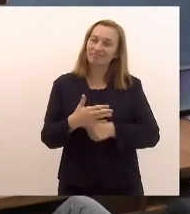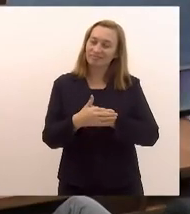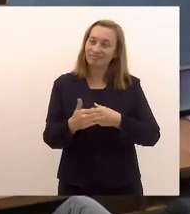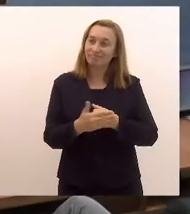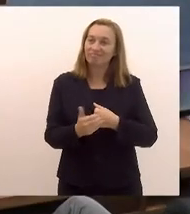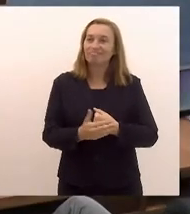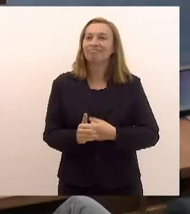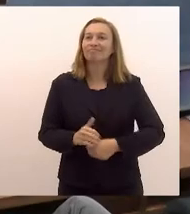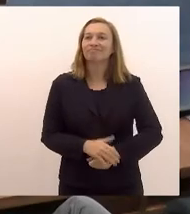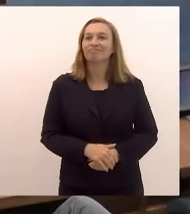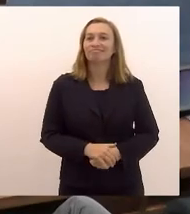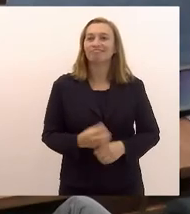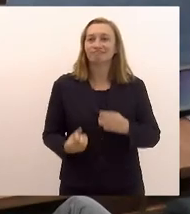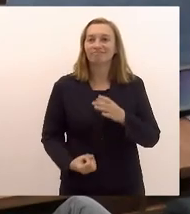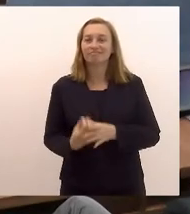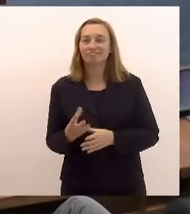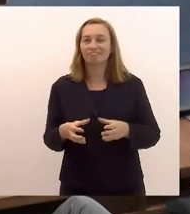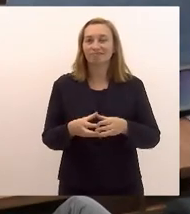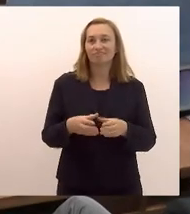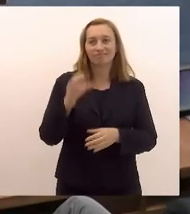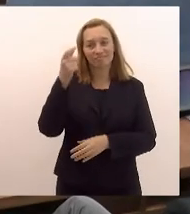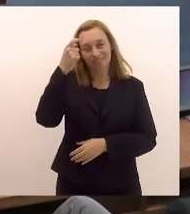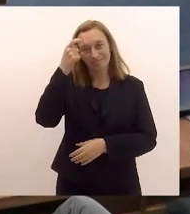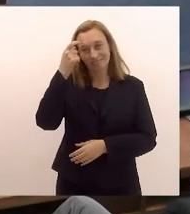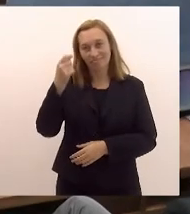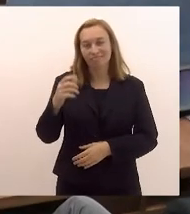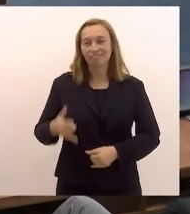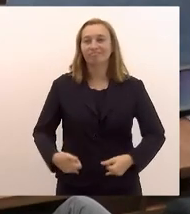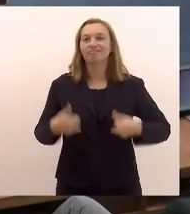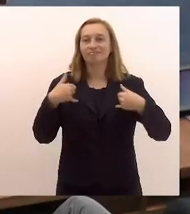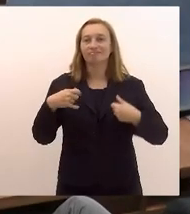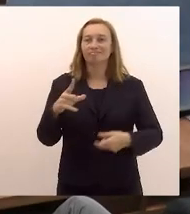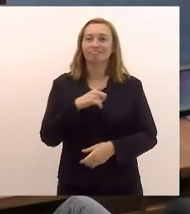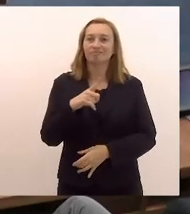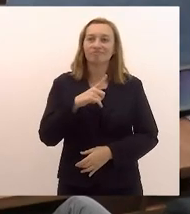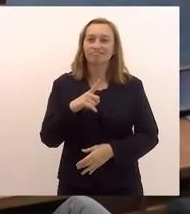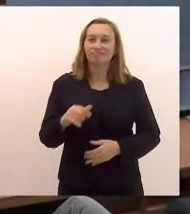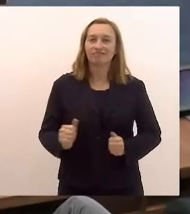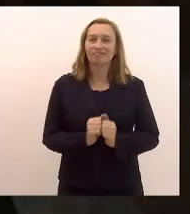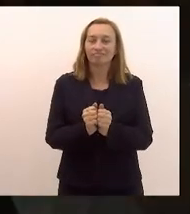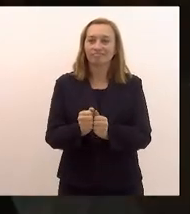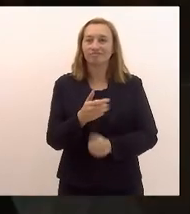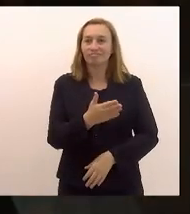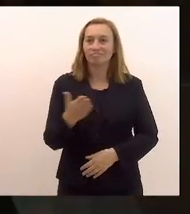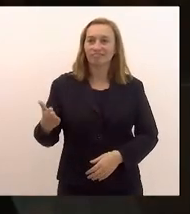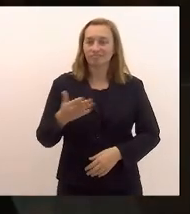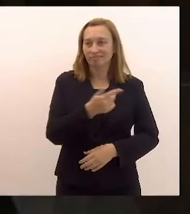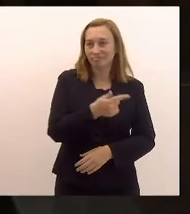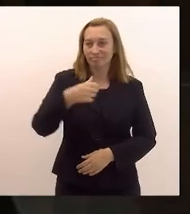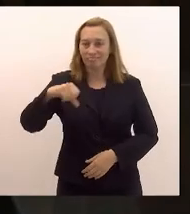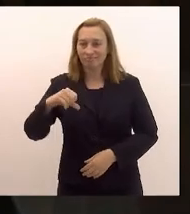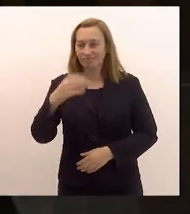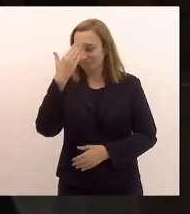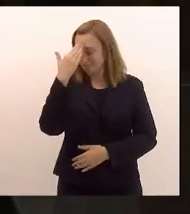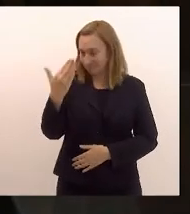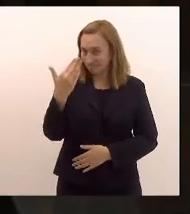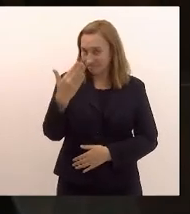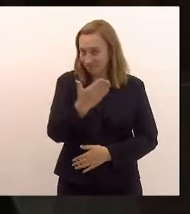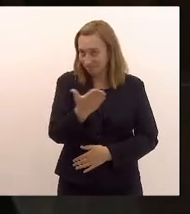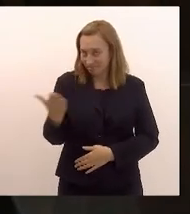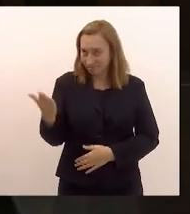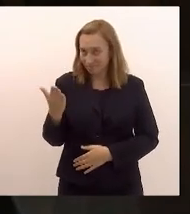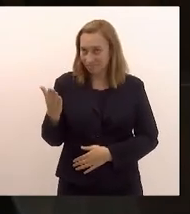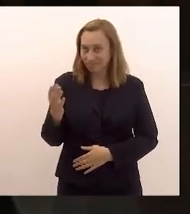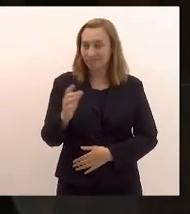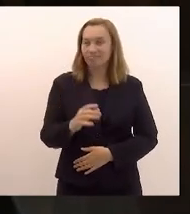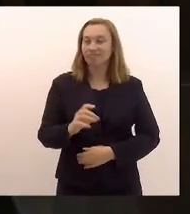e uma equipe de construção de consenso Eu tenho um enorme orgulho de caminhar com vocês desde 2019 multi isso obrigado se cada um